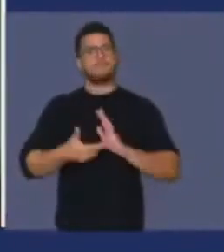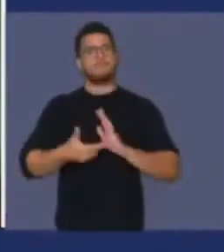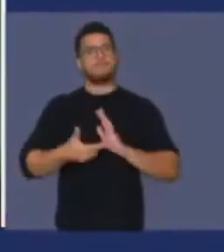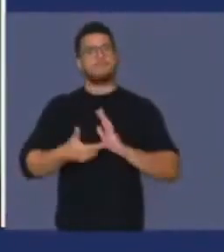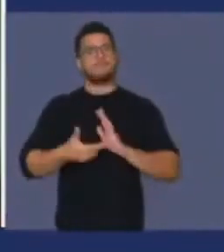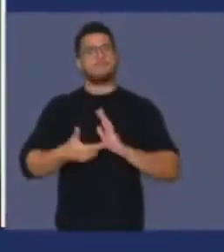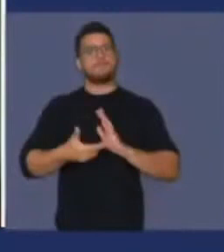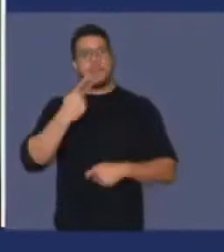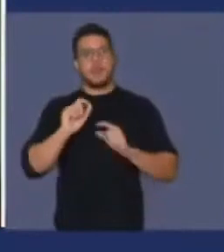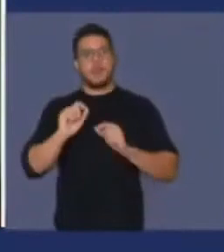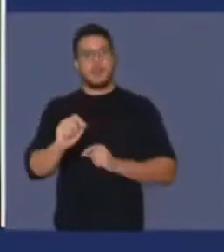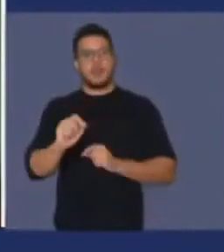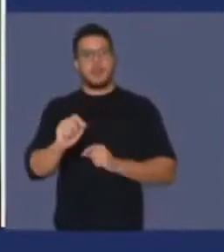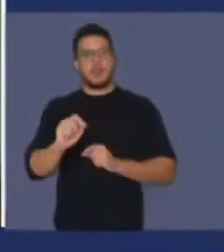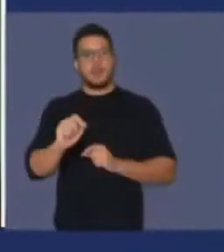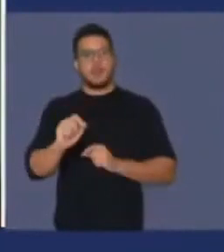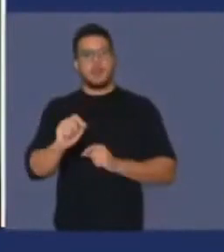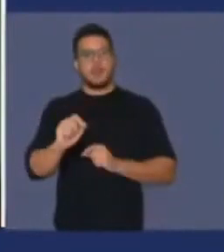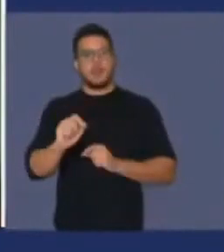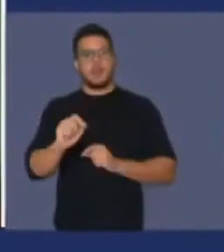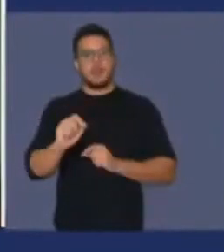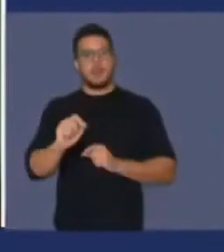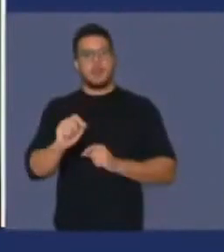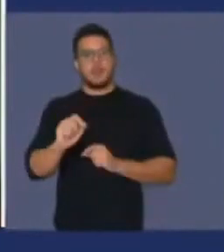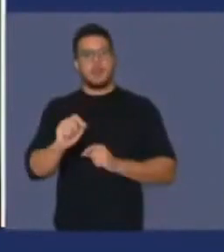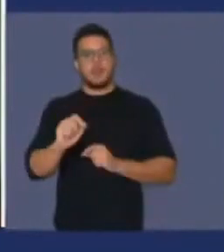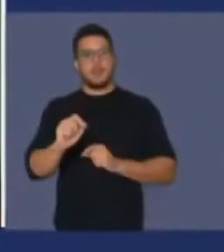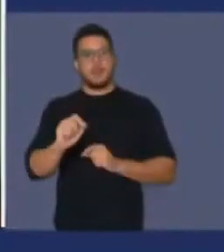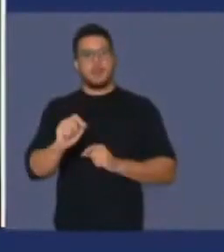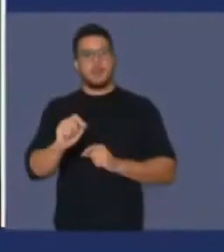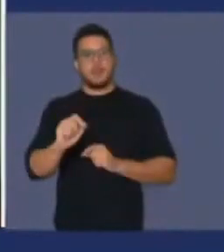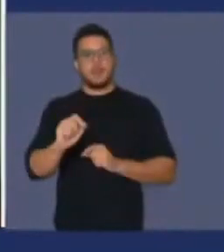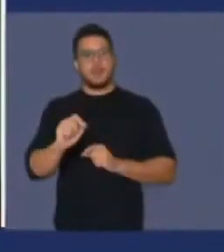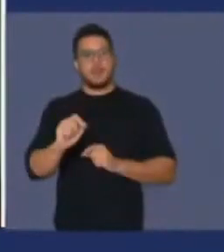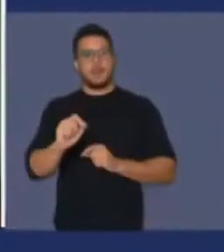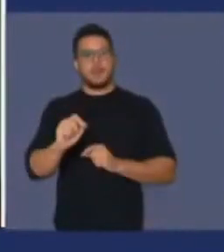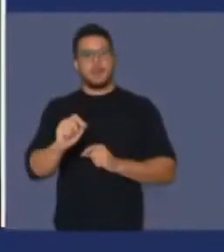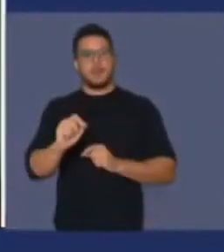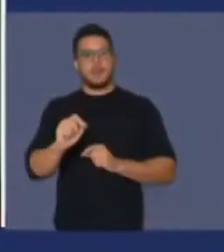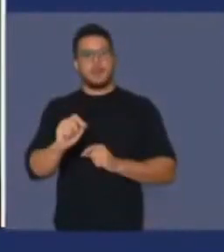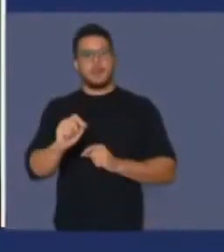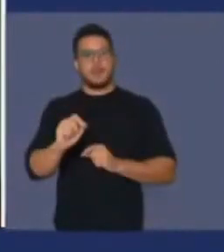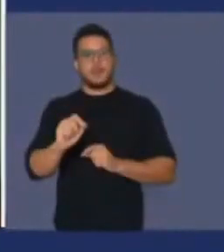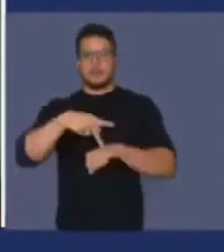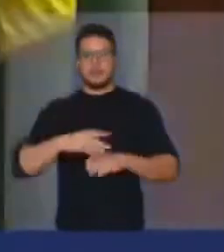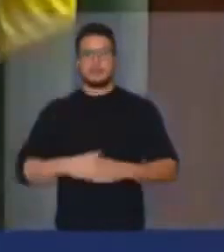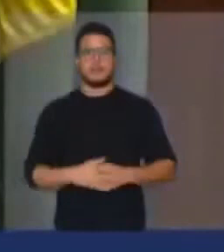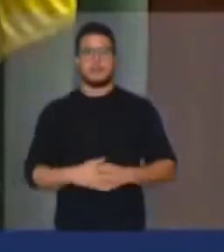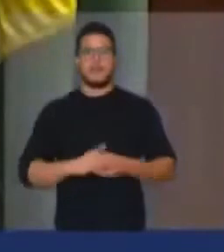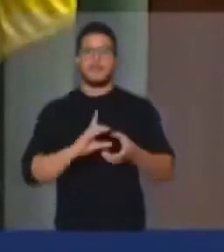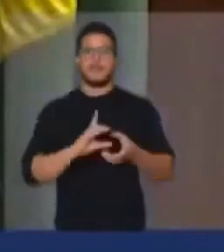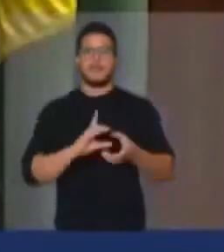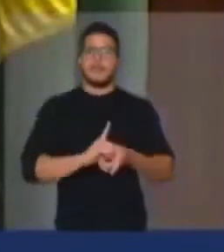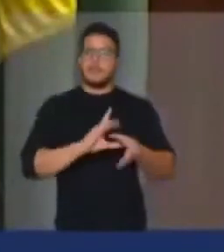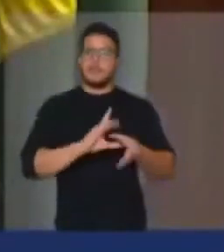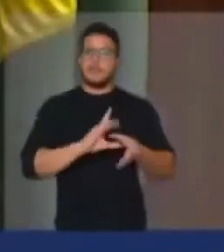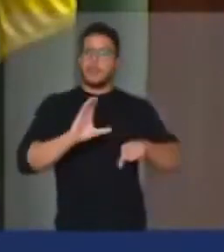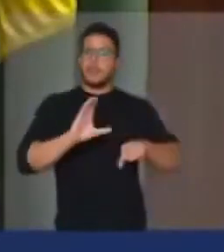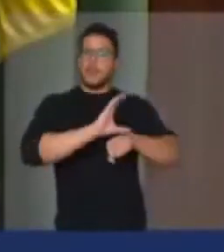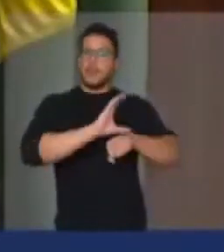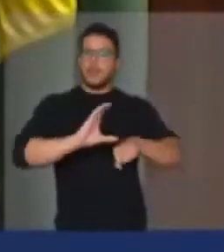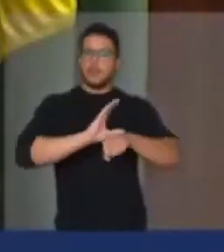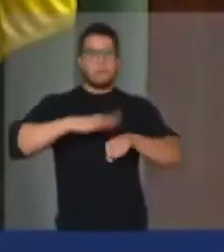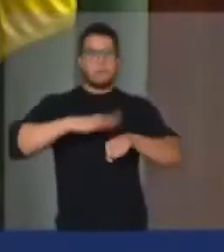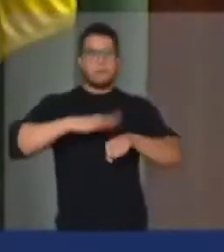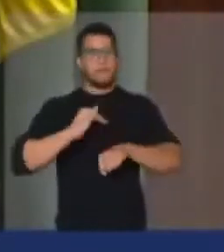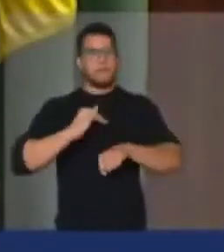cala, Bolsonaro. Você envergonha este país. A democracia e a Constituição são muito maiores do que tu, Bolsonaro.